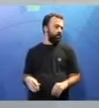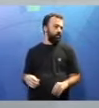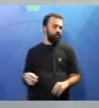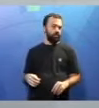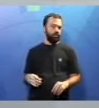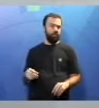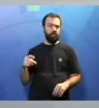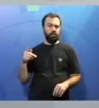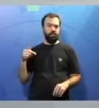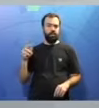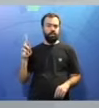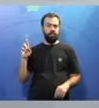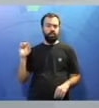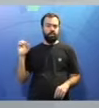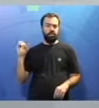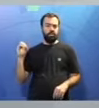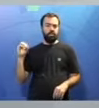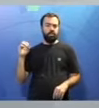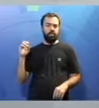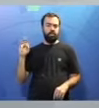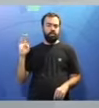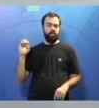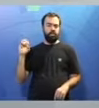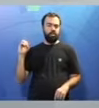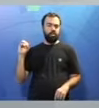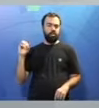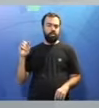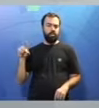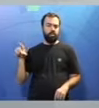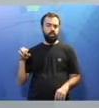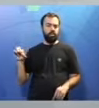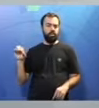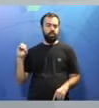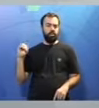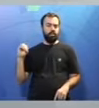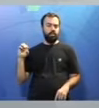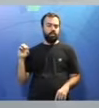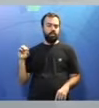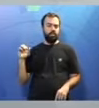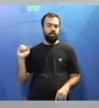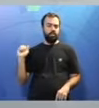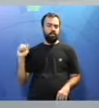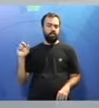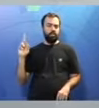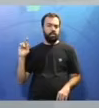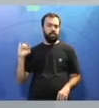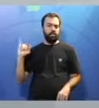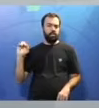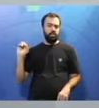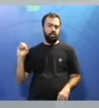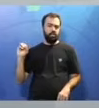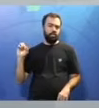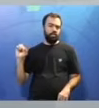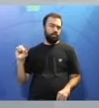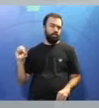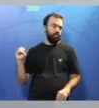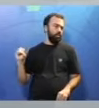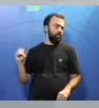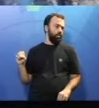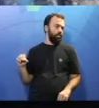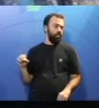são sempre unicelulares, como esses 2 exemplos aqui. Essa é a ameba, que é um organismo